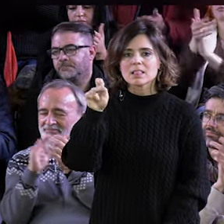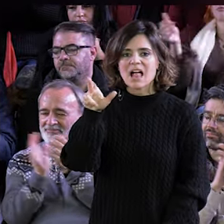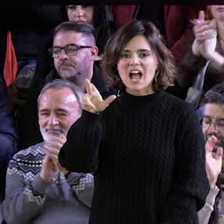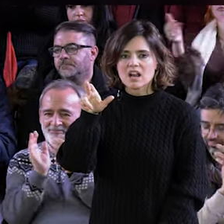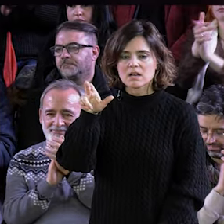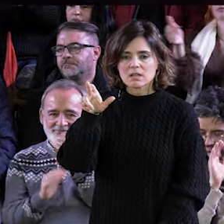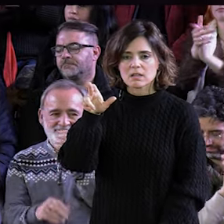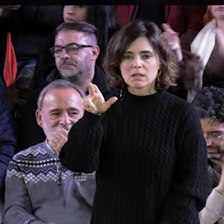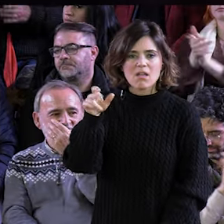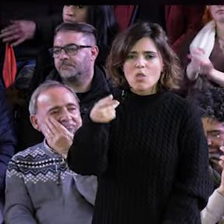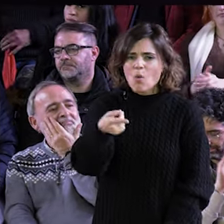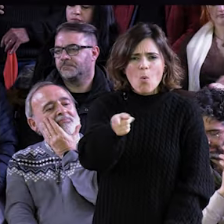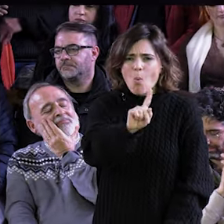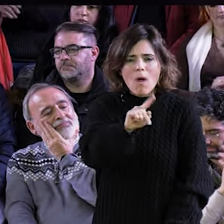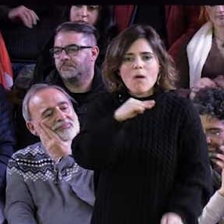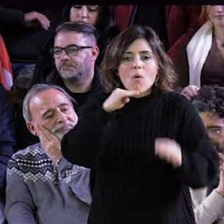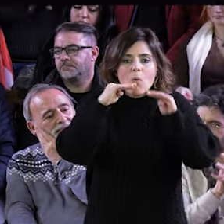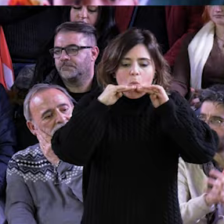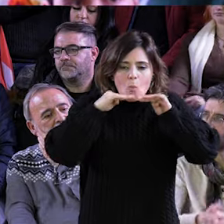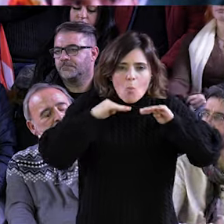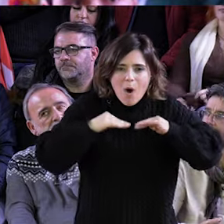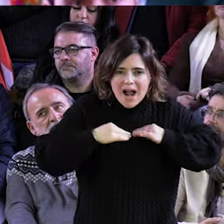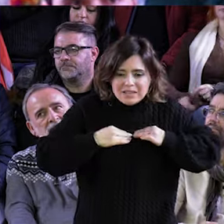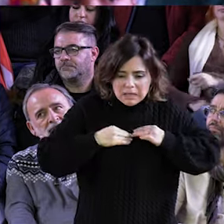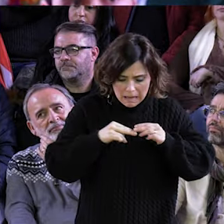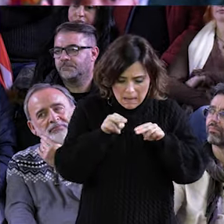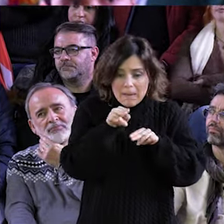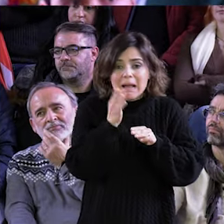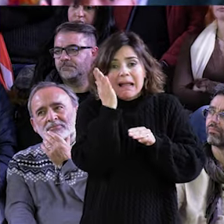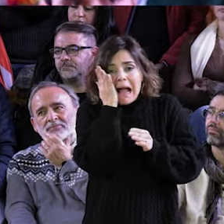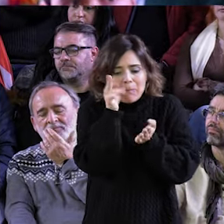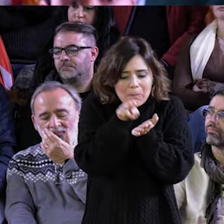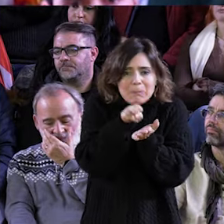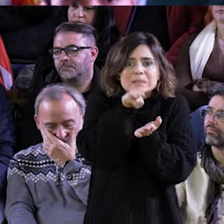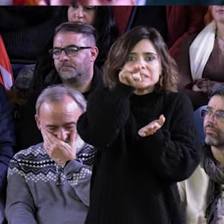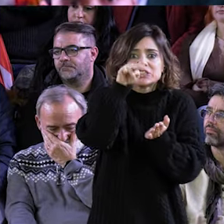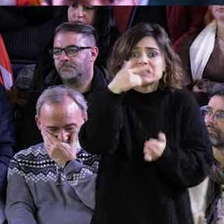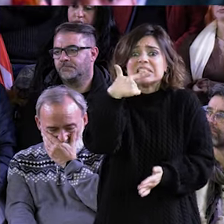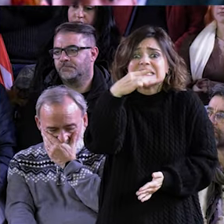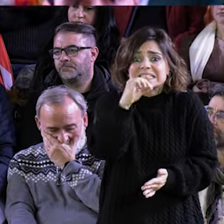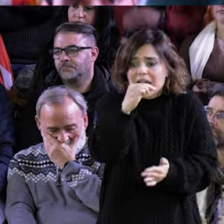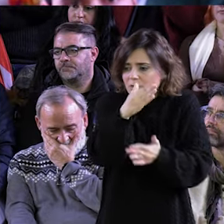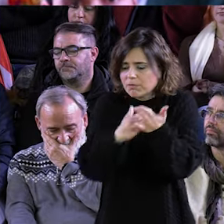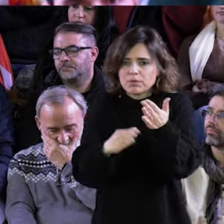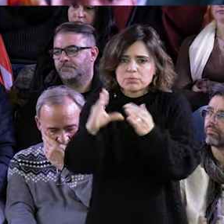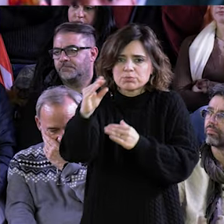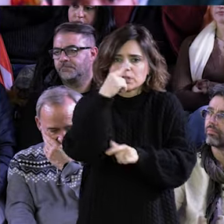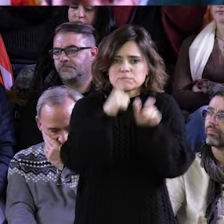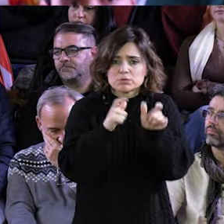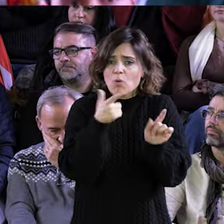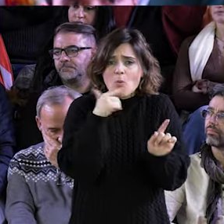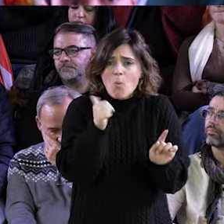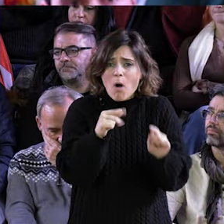um quarto, não pode ser um beliche, não pode ser um T0 dividido por 10, não pode ser debaixo